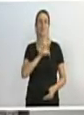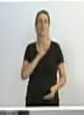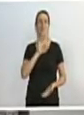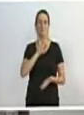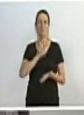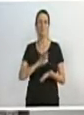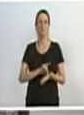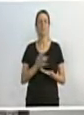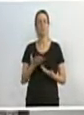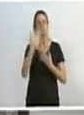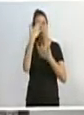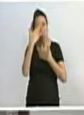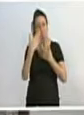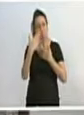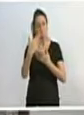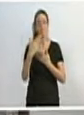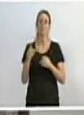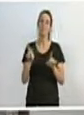Agradecer